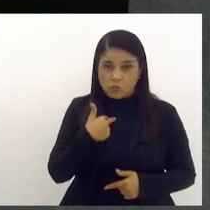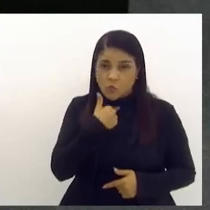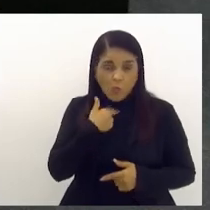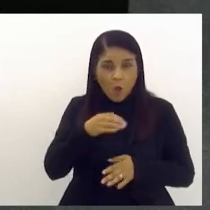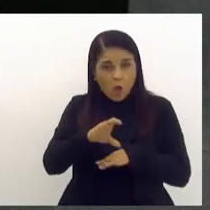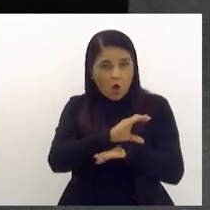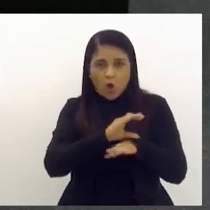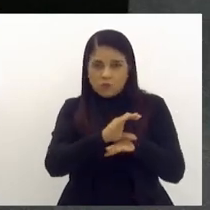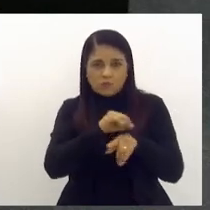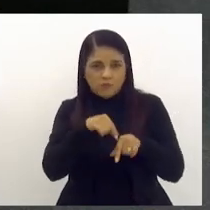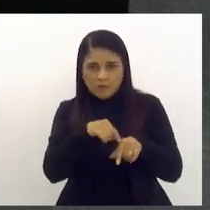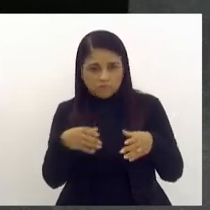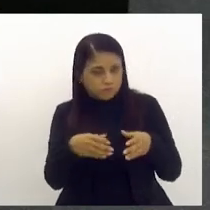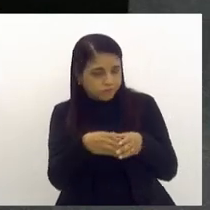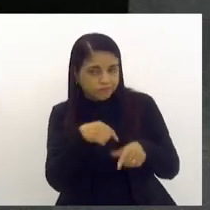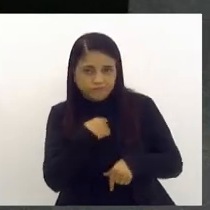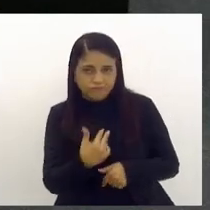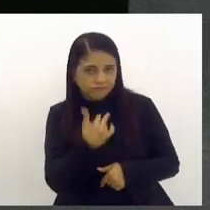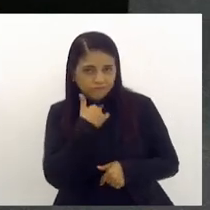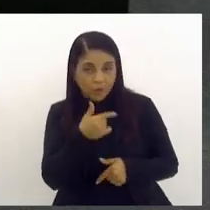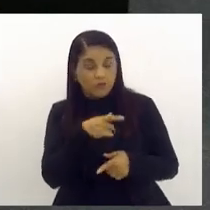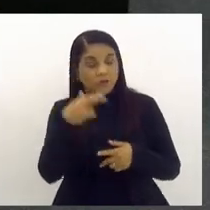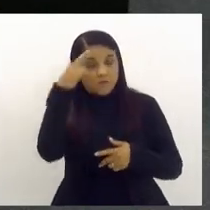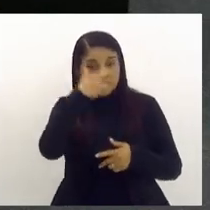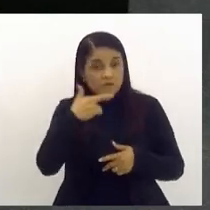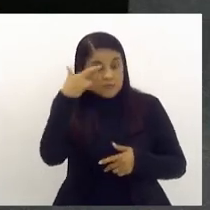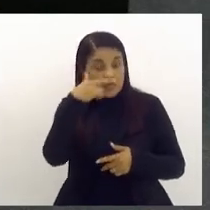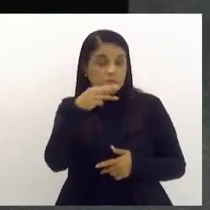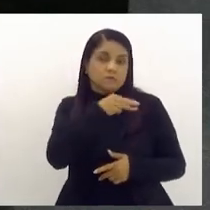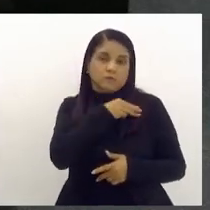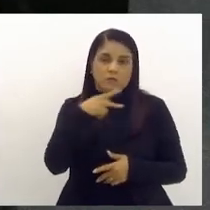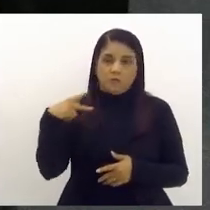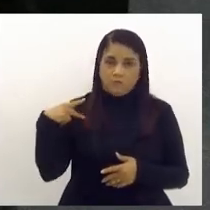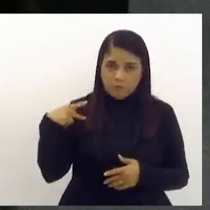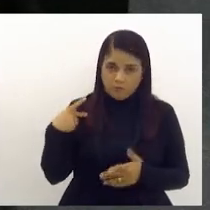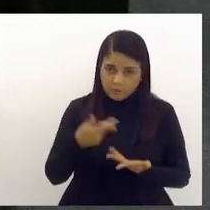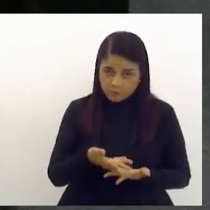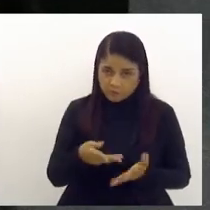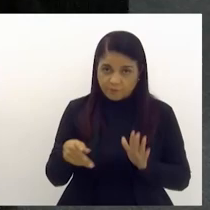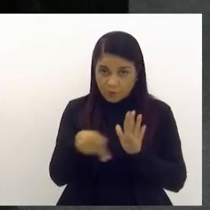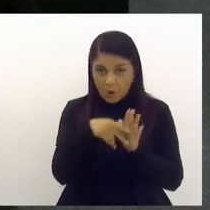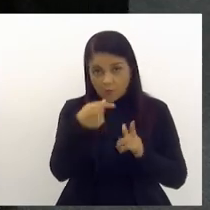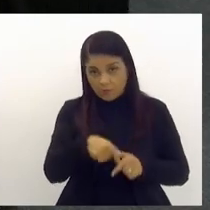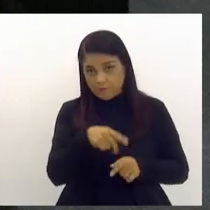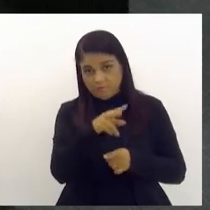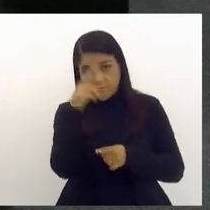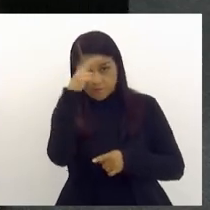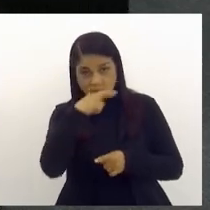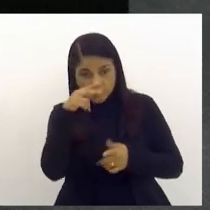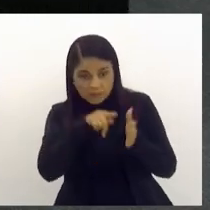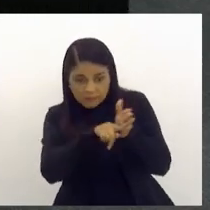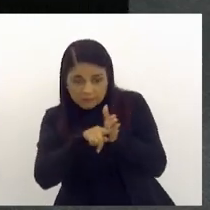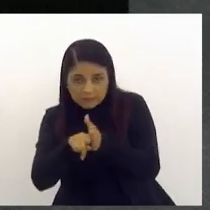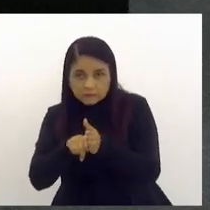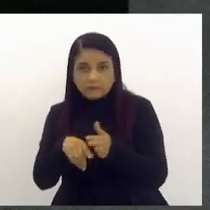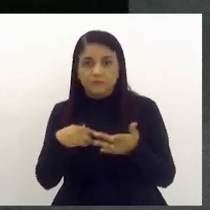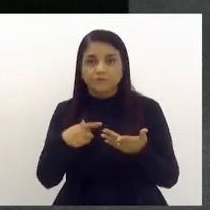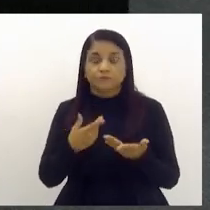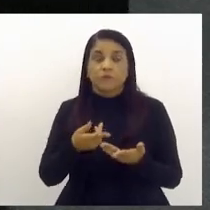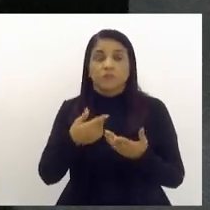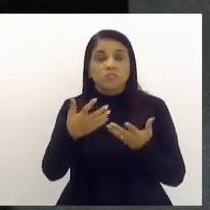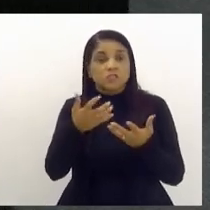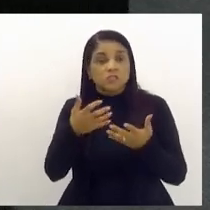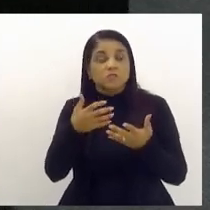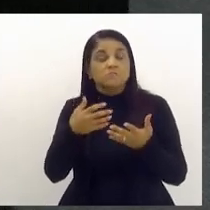conselho, o próprio Ministério Público é quem fiscaliza. Agora, é claro que nós preferíamos que, primeiro, que o Rio não tivesse